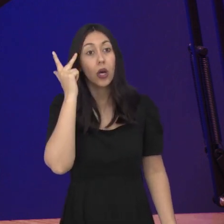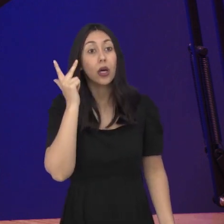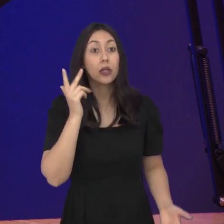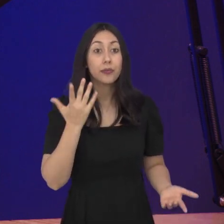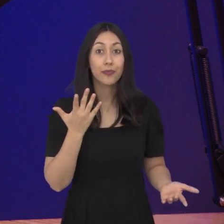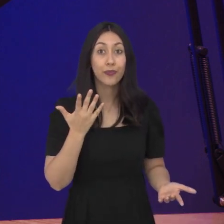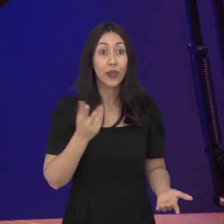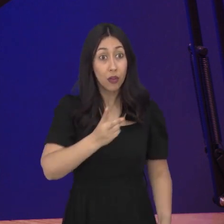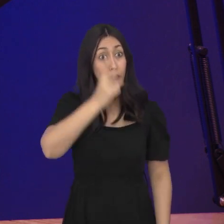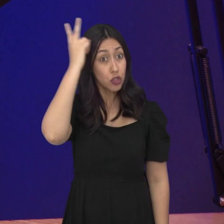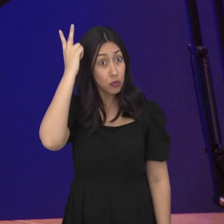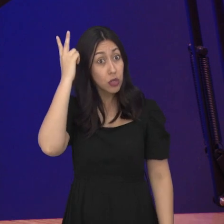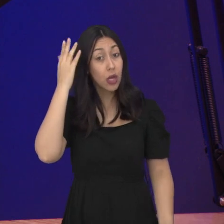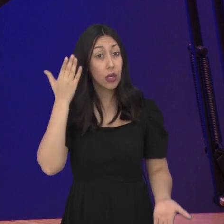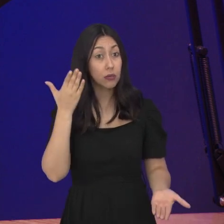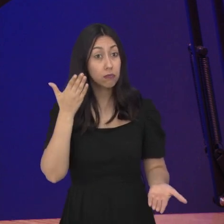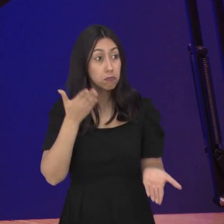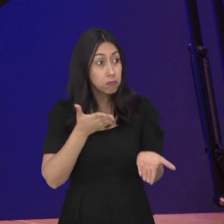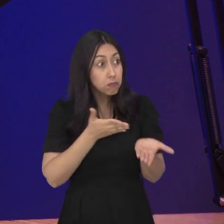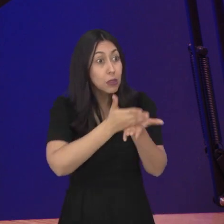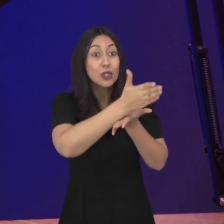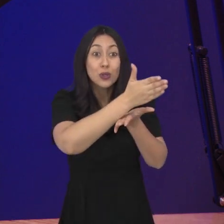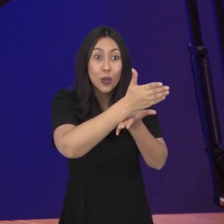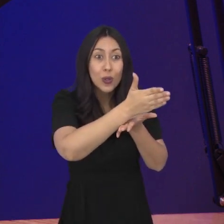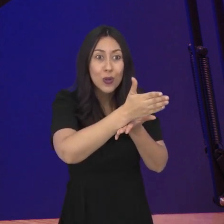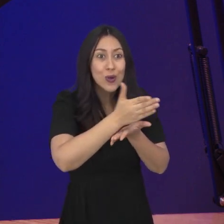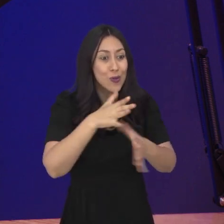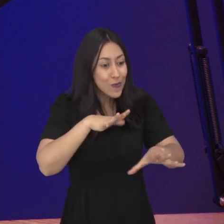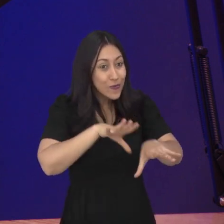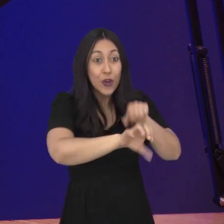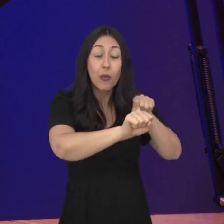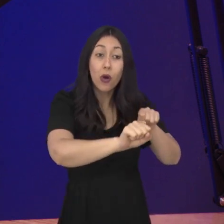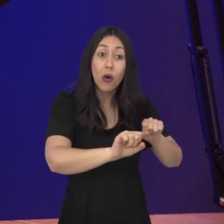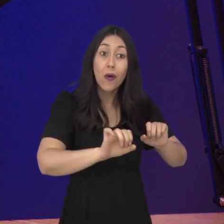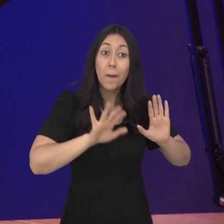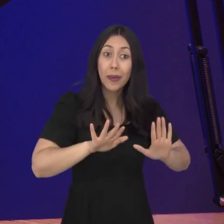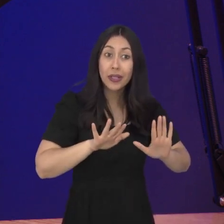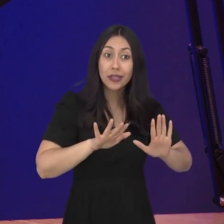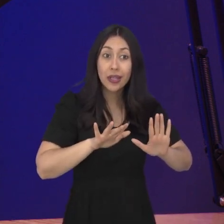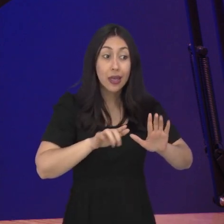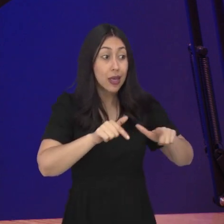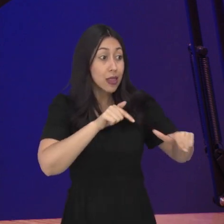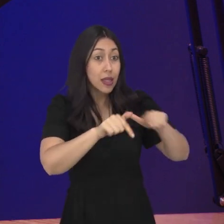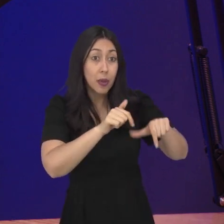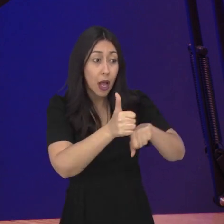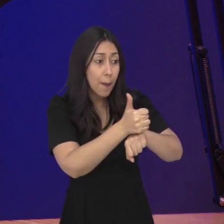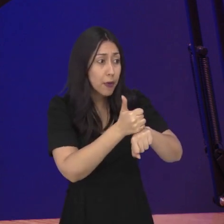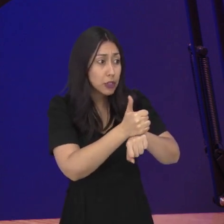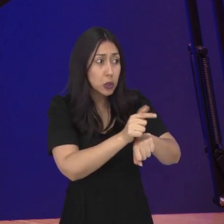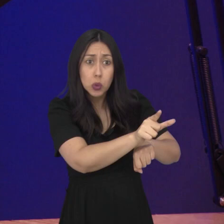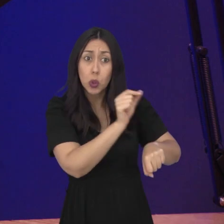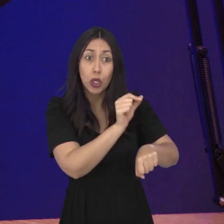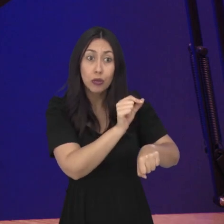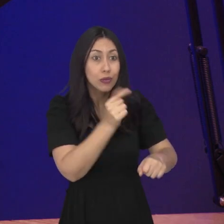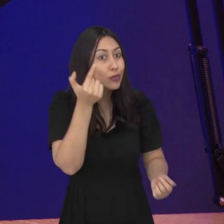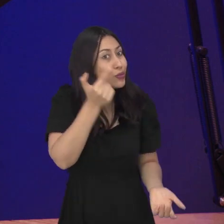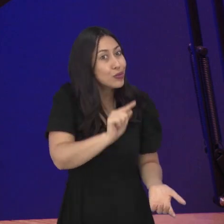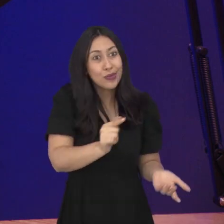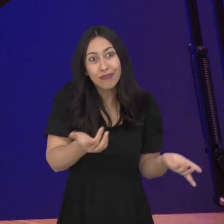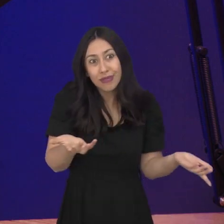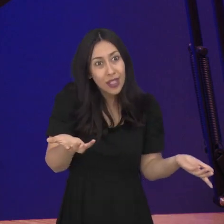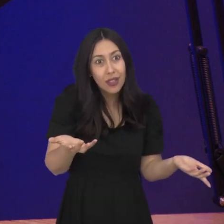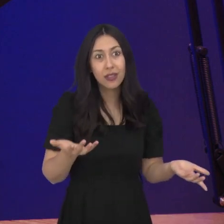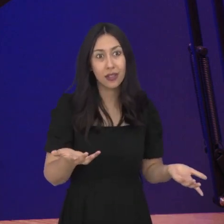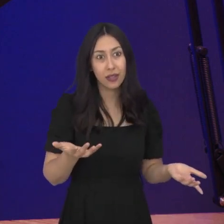que fizeram, né, o vestibular, que têm um diploma, muitas vezes não conseguem, né, se estabelecer no mercado de